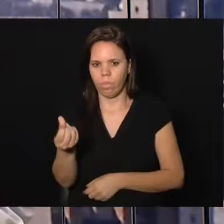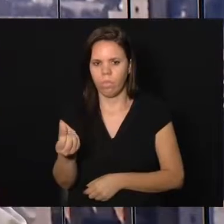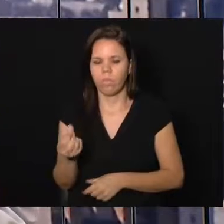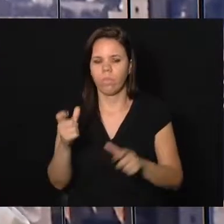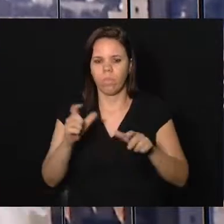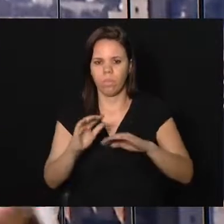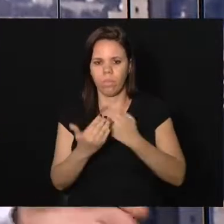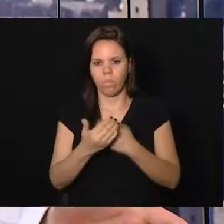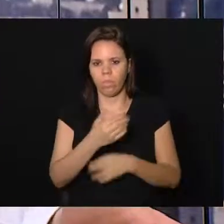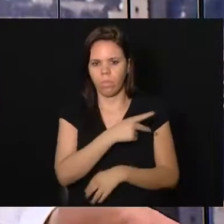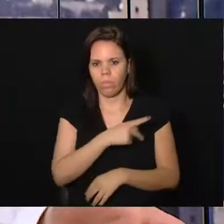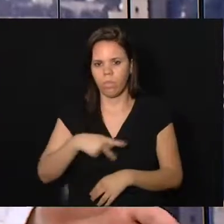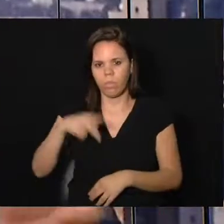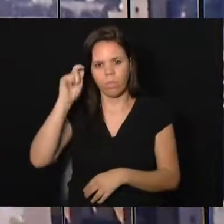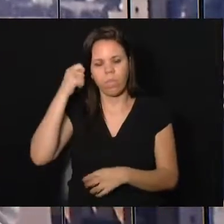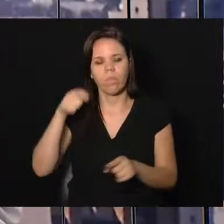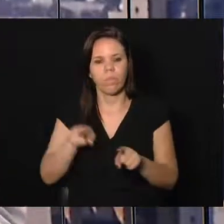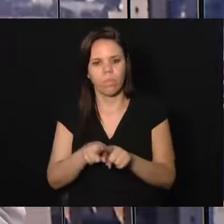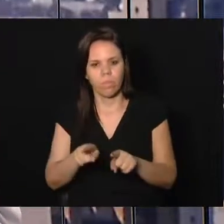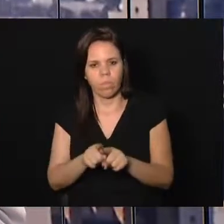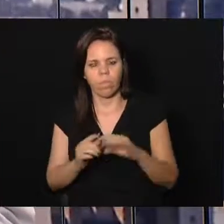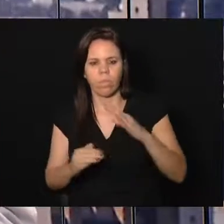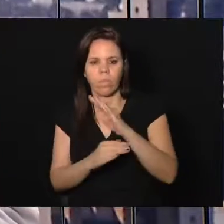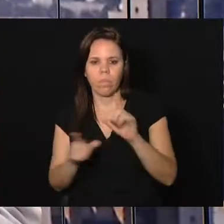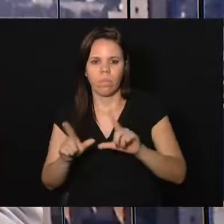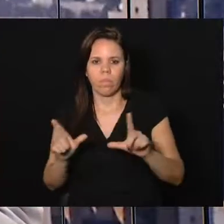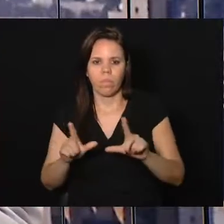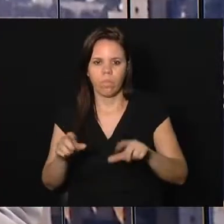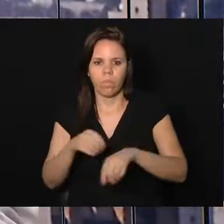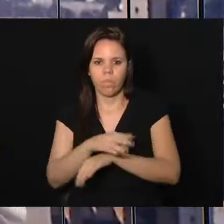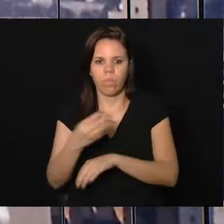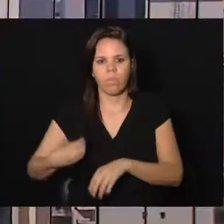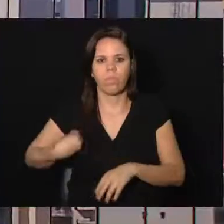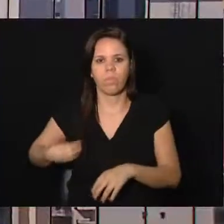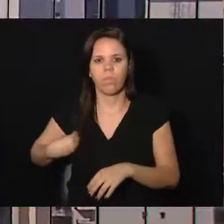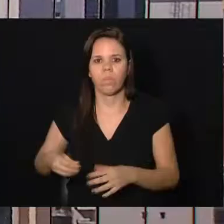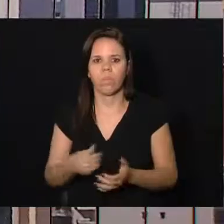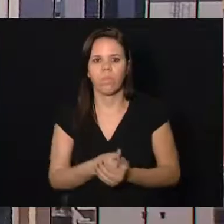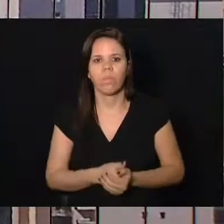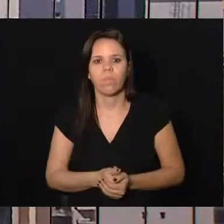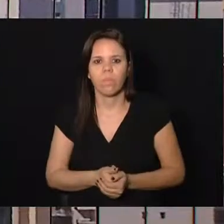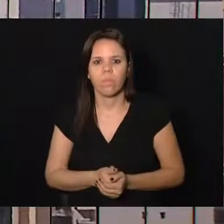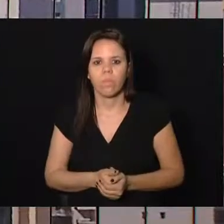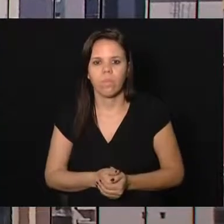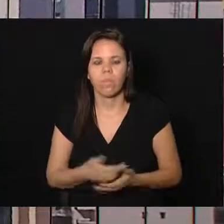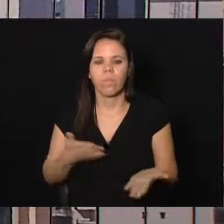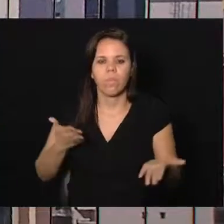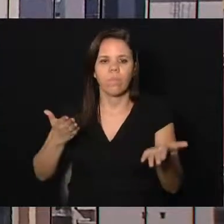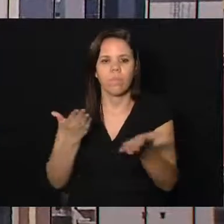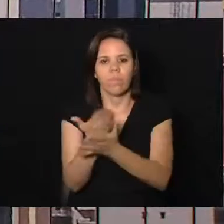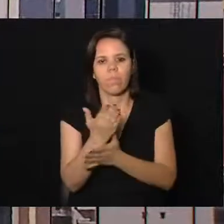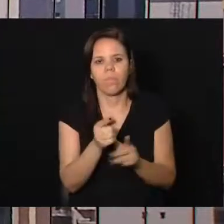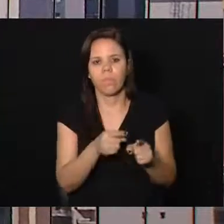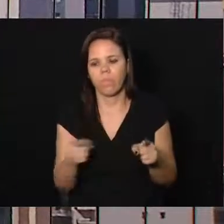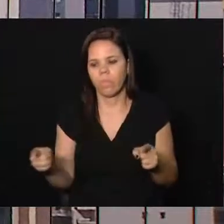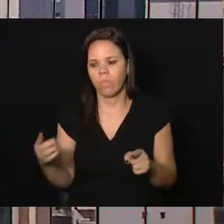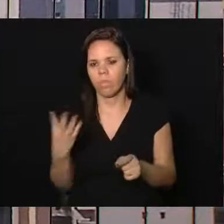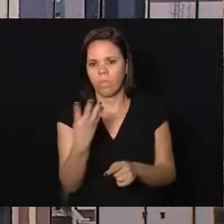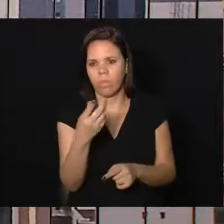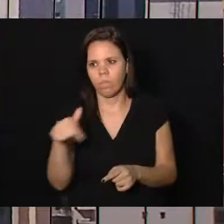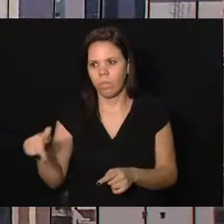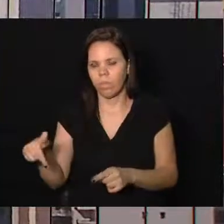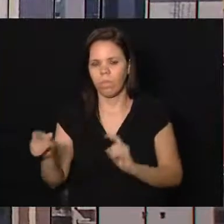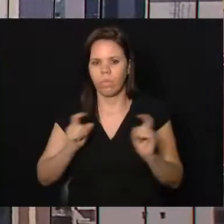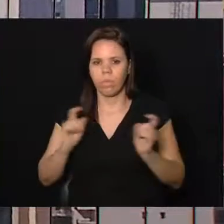Ponte Preta. A TV Câmara Campinas, claro, transmite ao vivo. Foi aprovado durante a